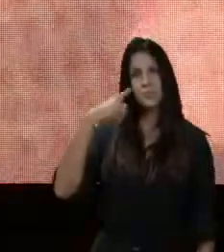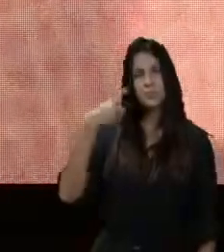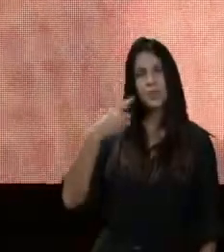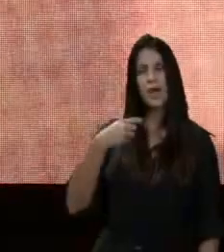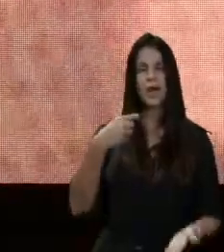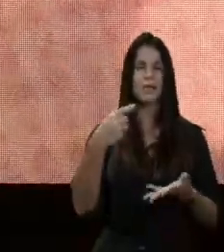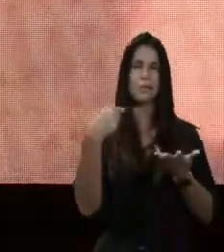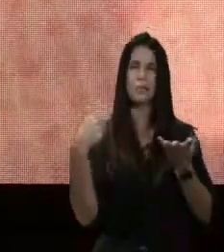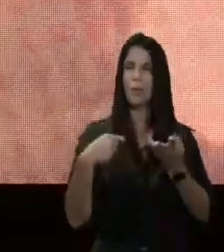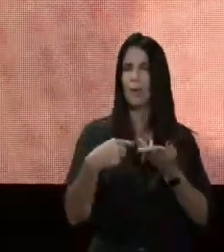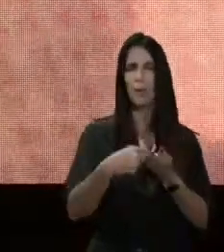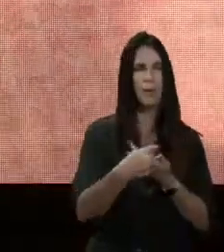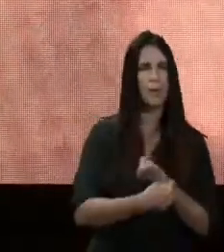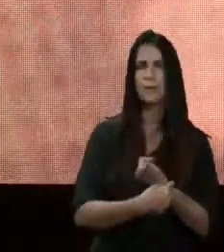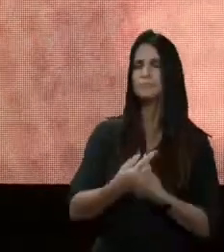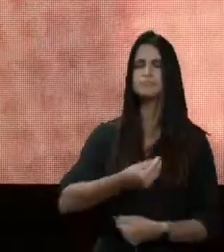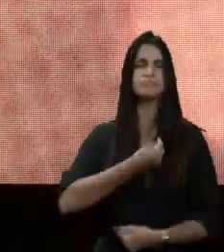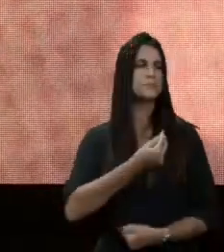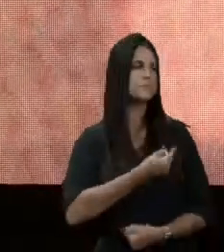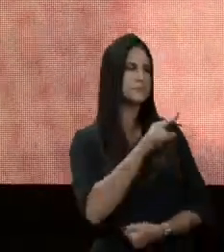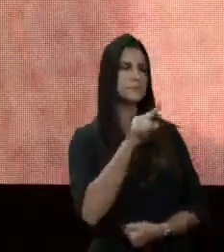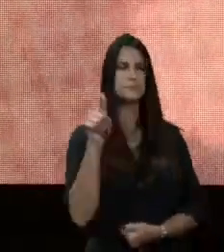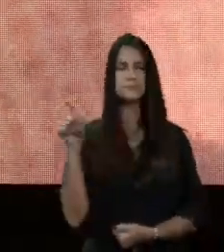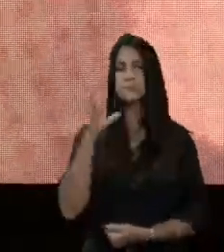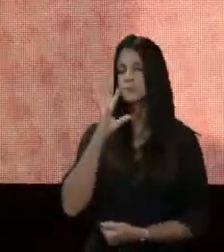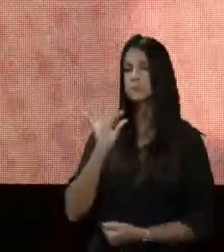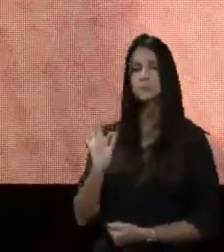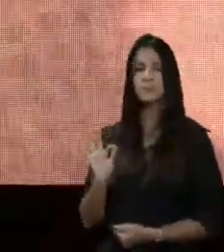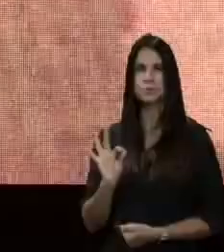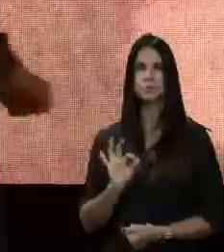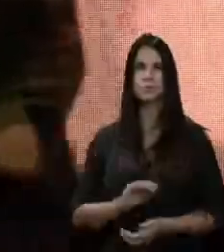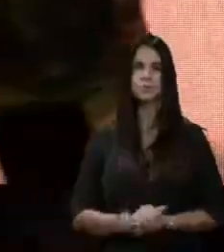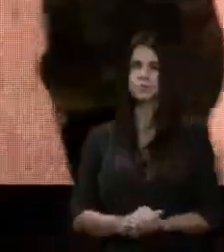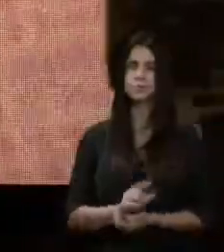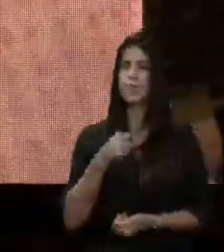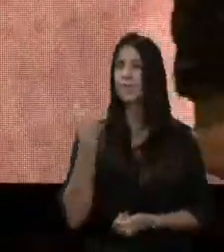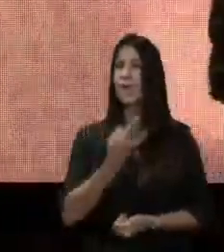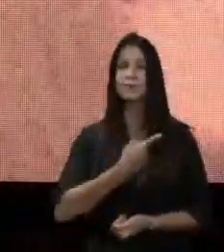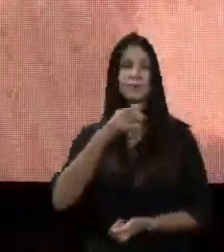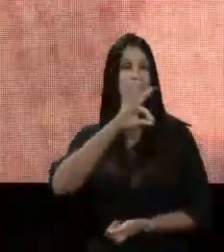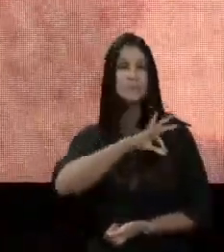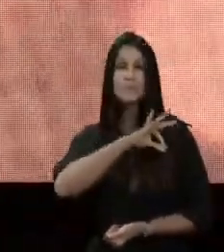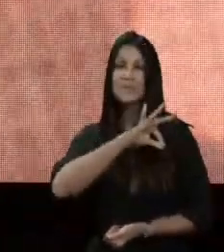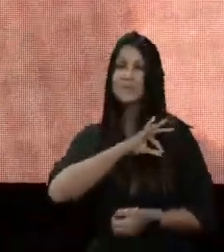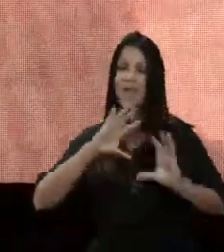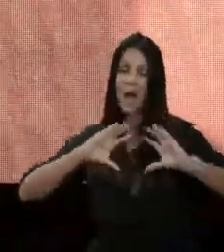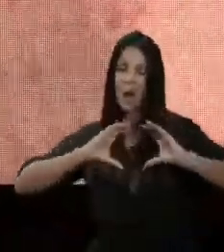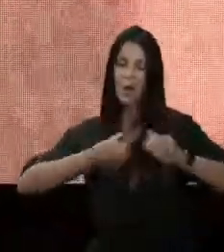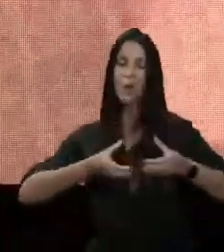mais algum Deputado presente tem mais algum Deputado presente eu não sei aos nossos policiais militares